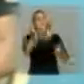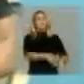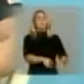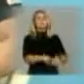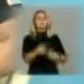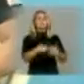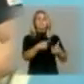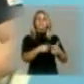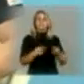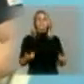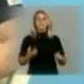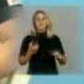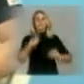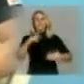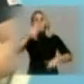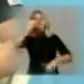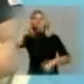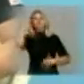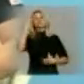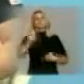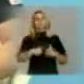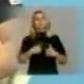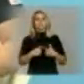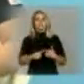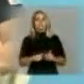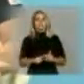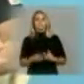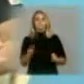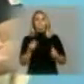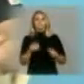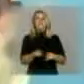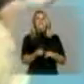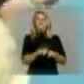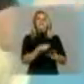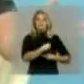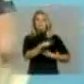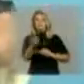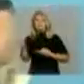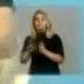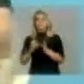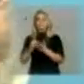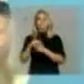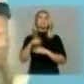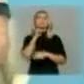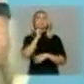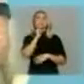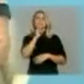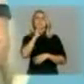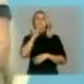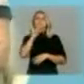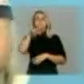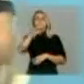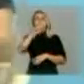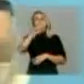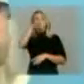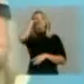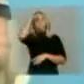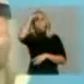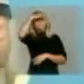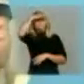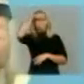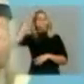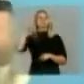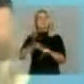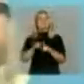política. Agora, nós temos a distribuição no país, tem isso, Mato Grosso com um índice muito alto, porque está fazendo um